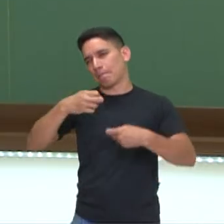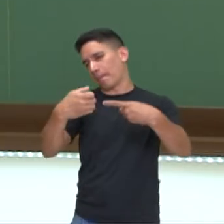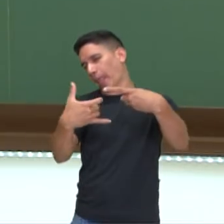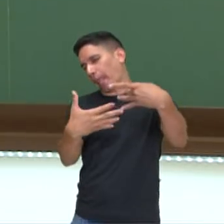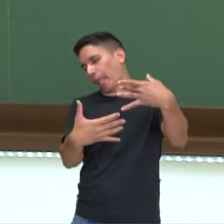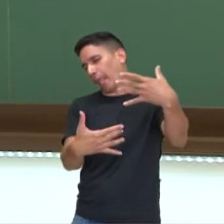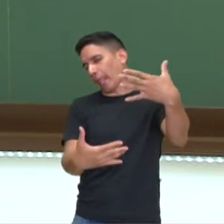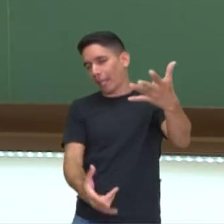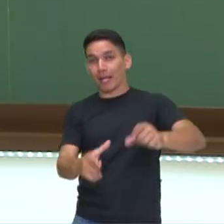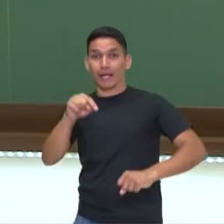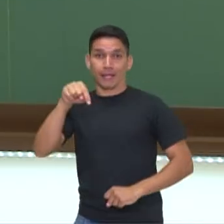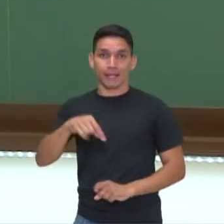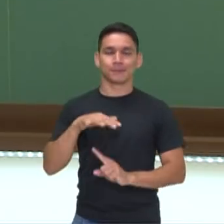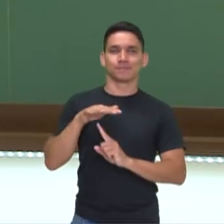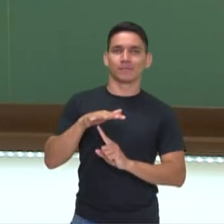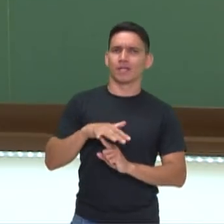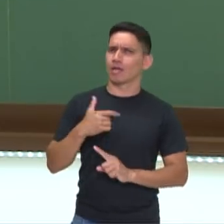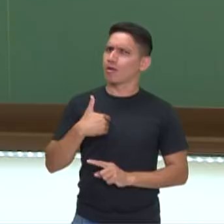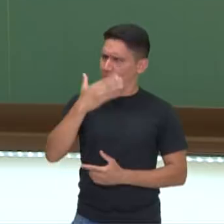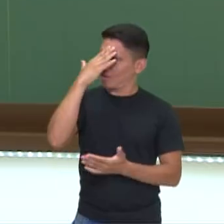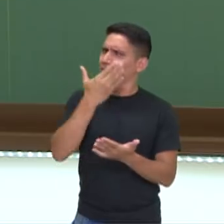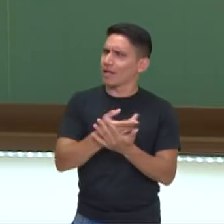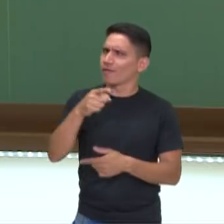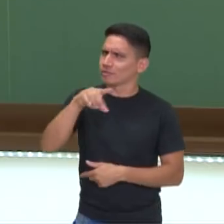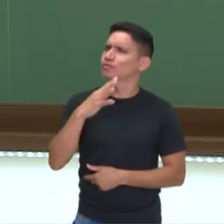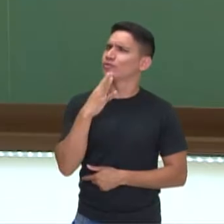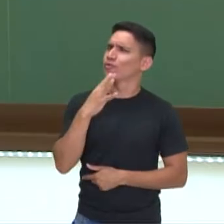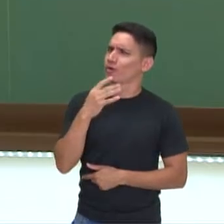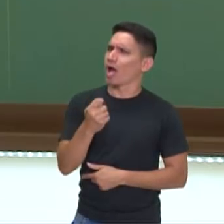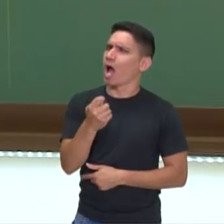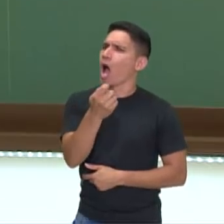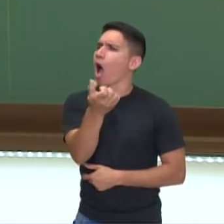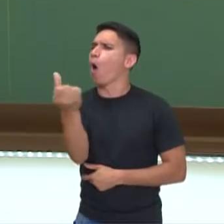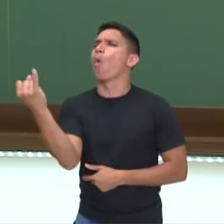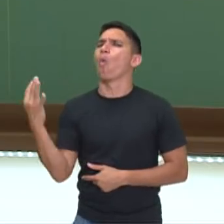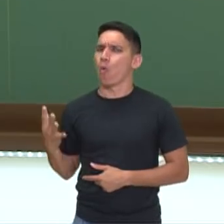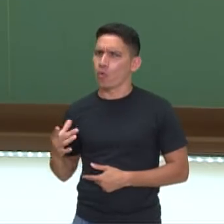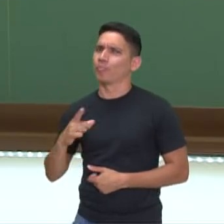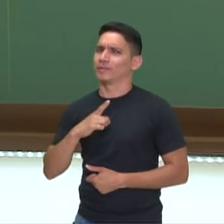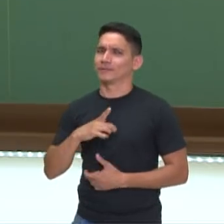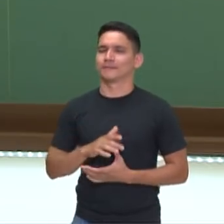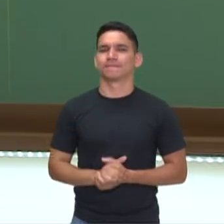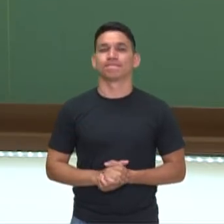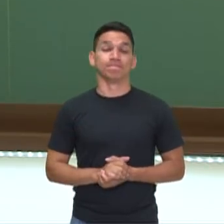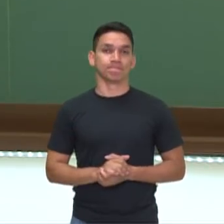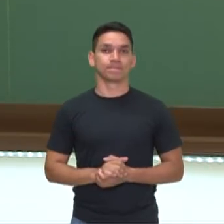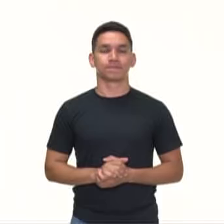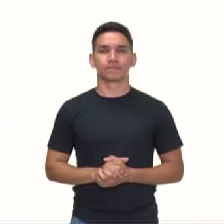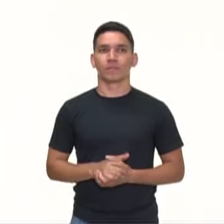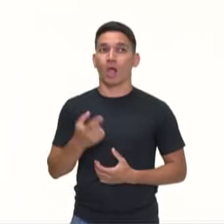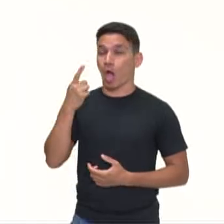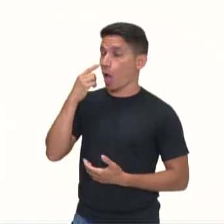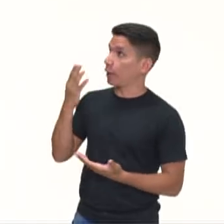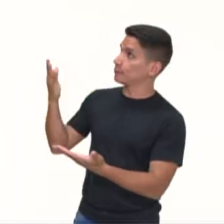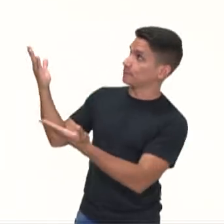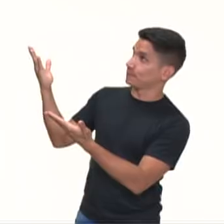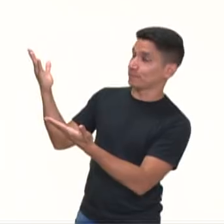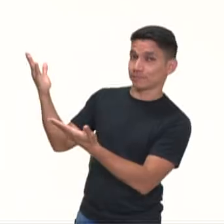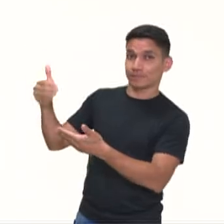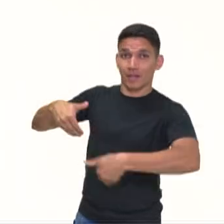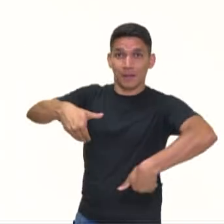de lendas, eu aposto que você conhece algumas delas. Bom, aqui temos uma imagem engraçadinha